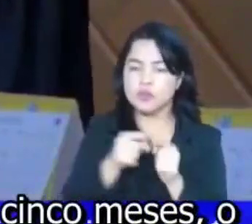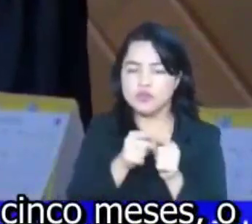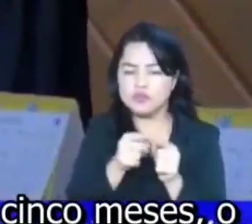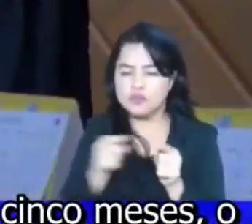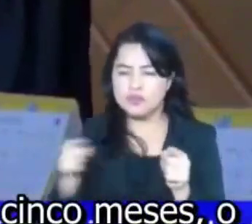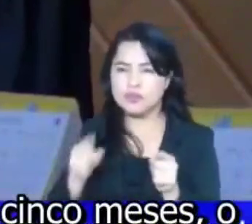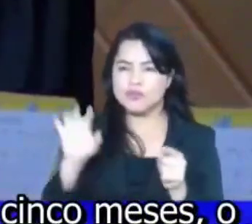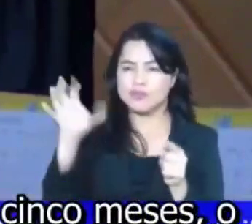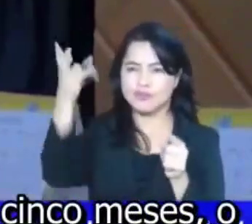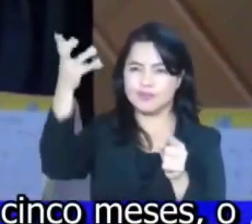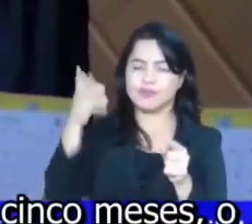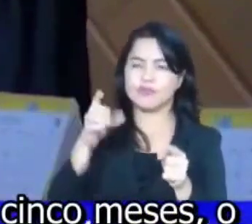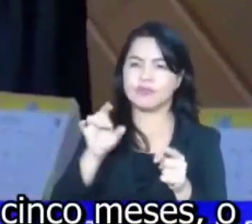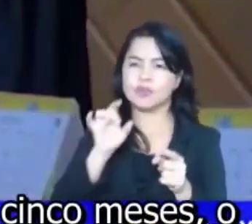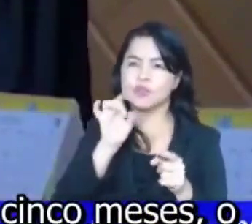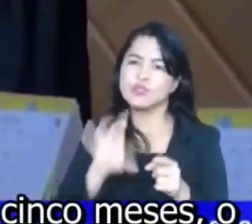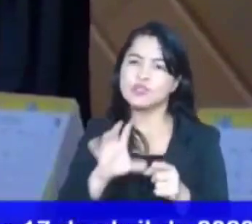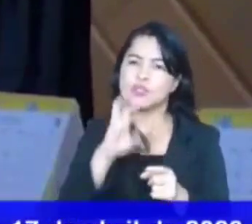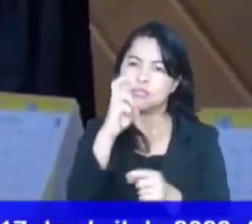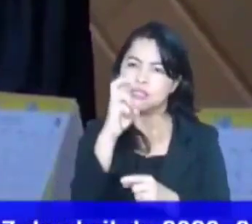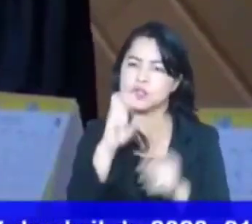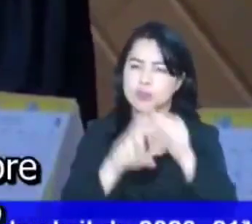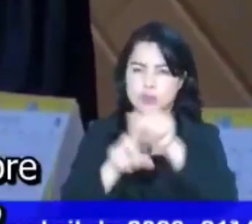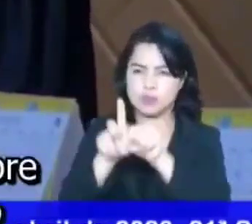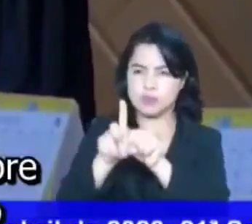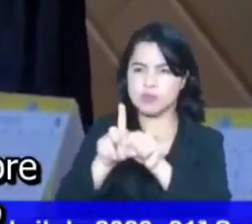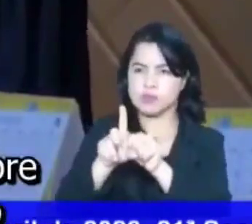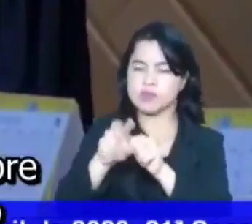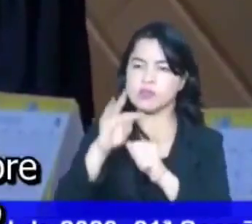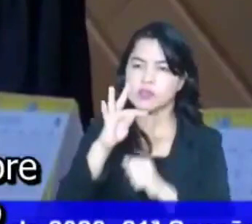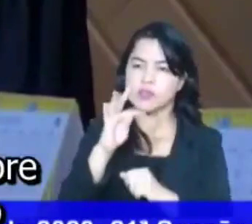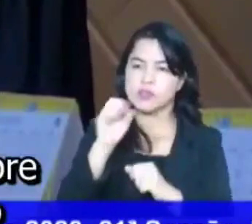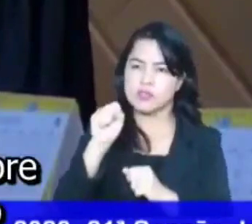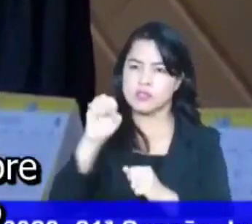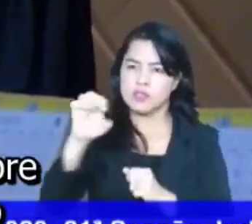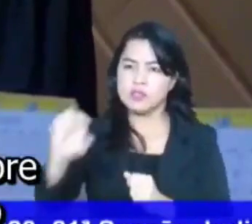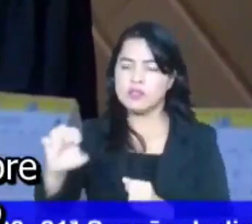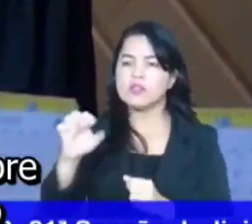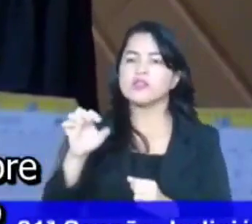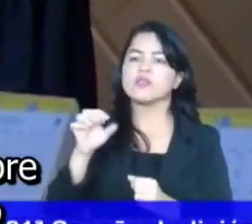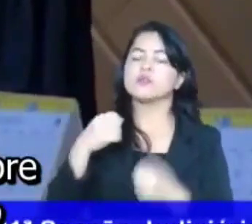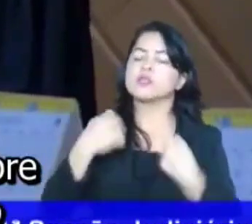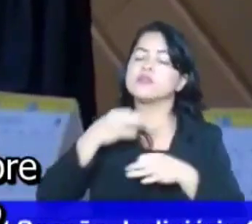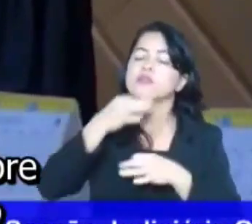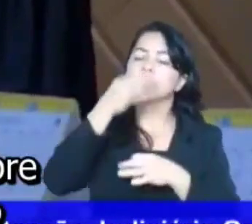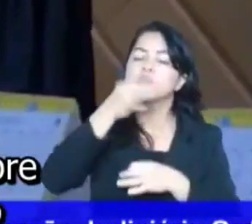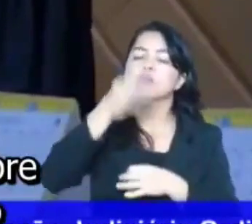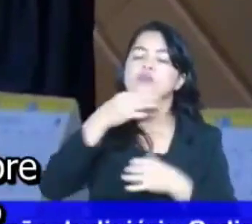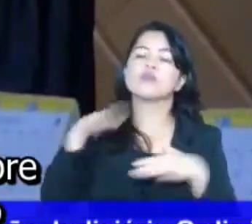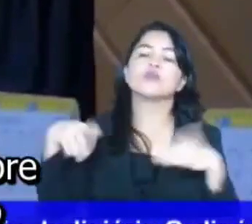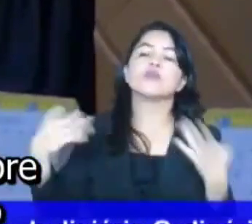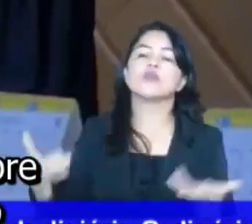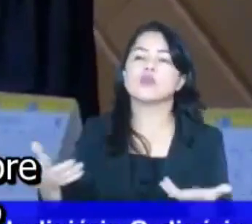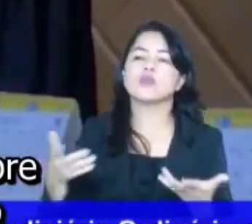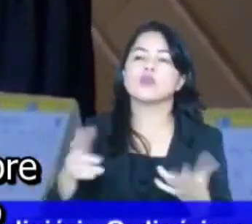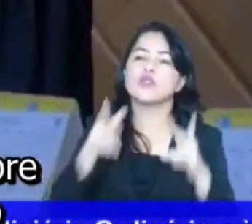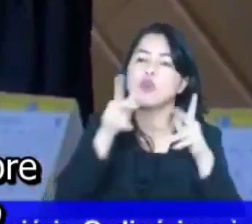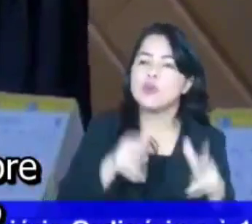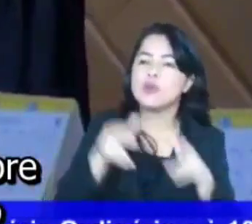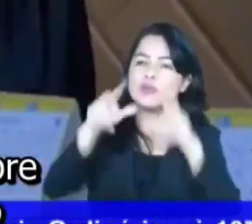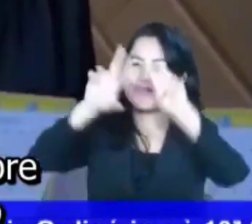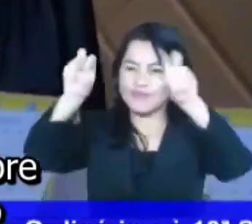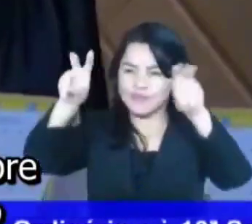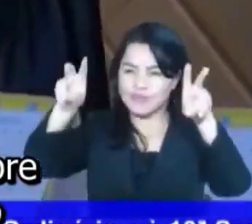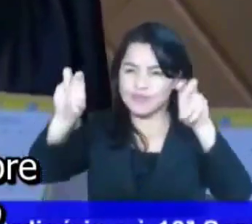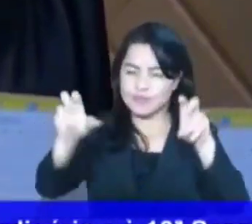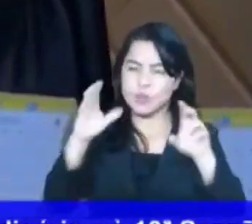de tempo, em apenas 5 meses, o TSE foi chamado a se pronunciar 2 vezes sobre a mesma questão, o